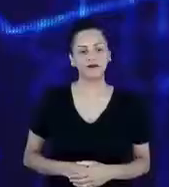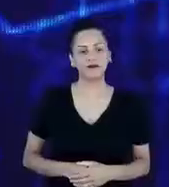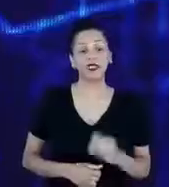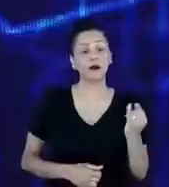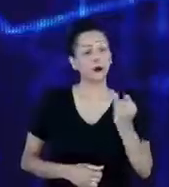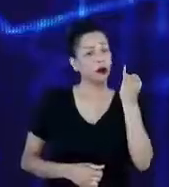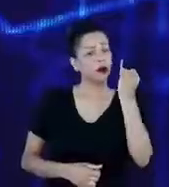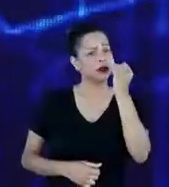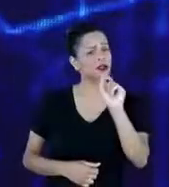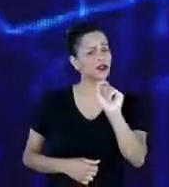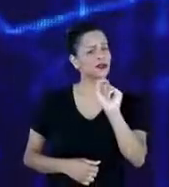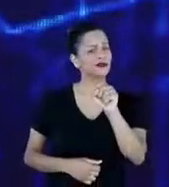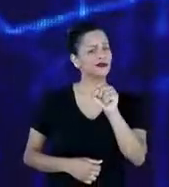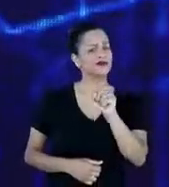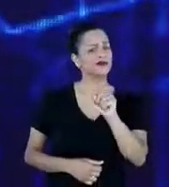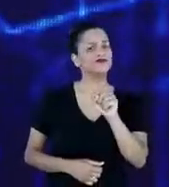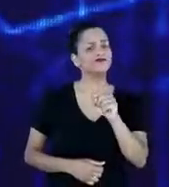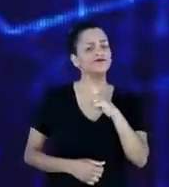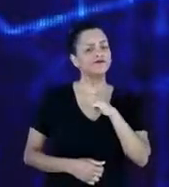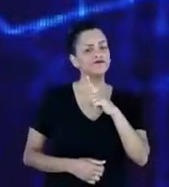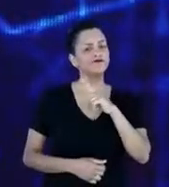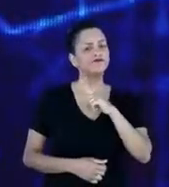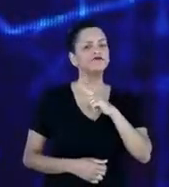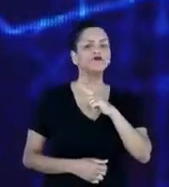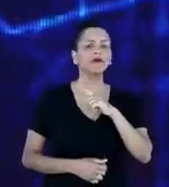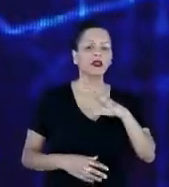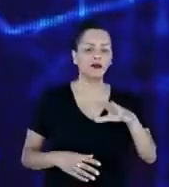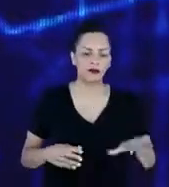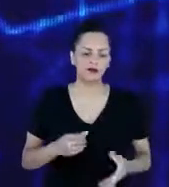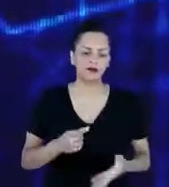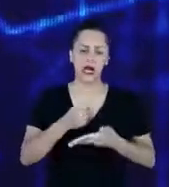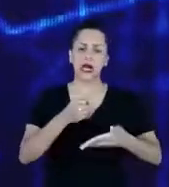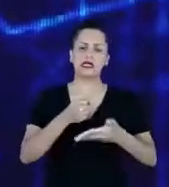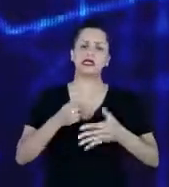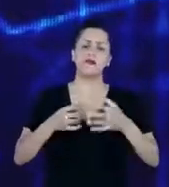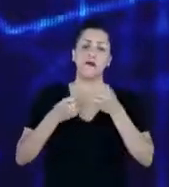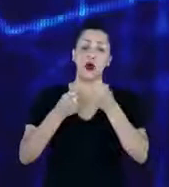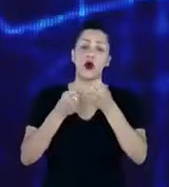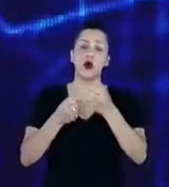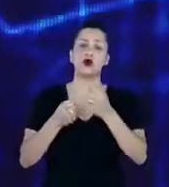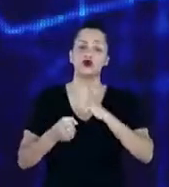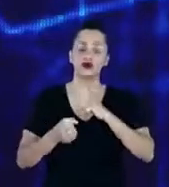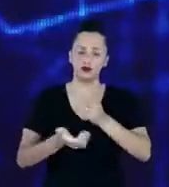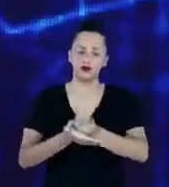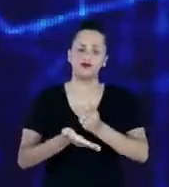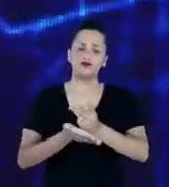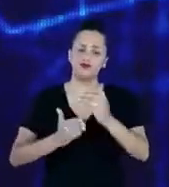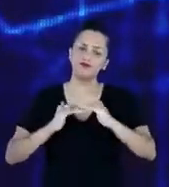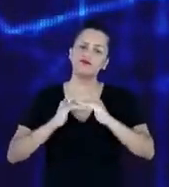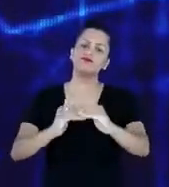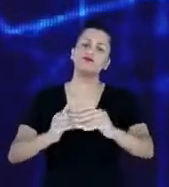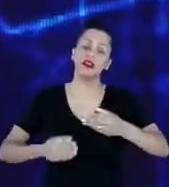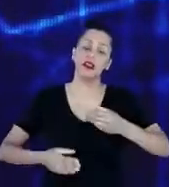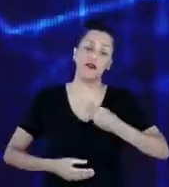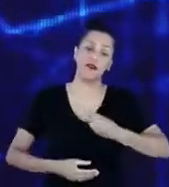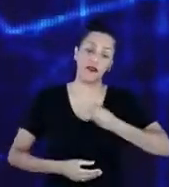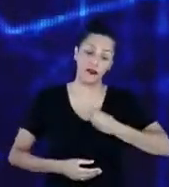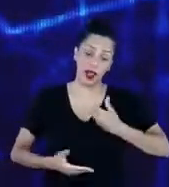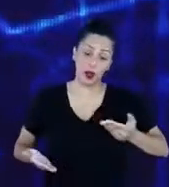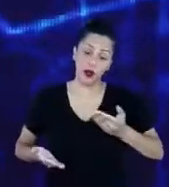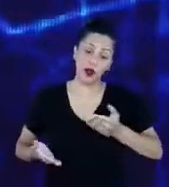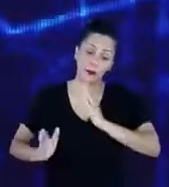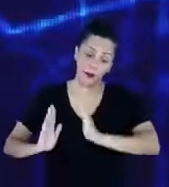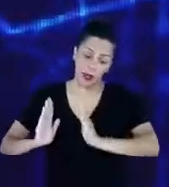da gente criar, de fato, um arcabouço regulatório robusto para que a gente possa viver essa transição, né? E acho que aqui, talvez, palavras